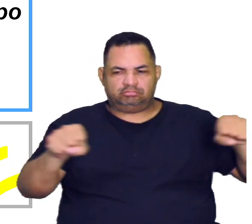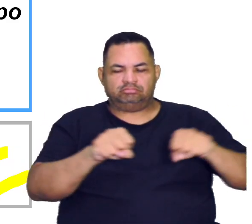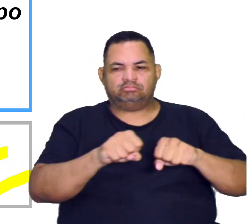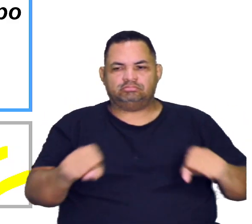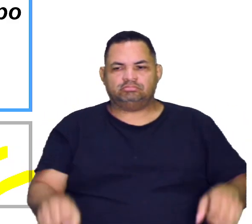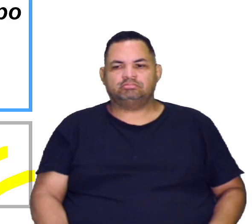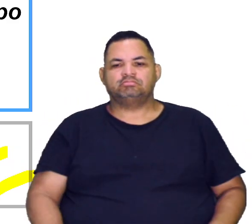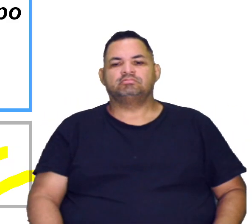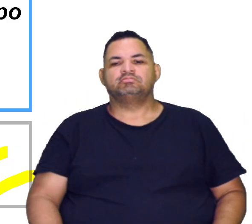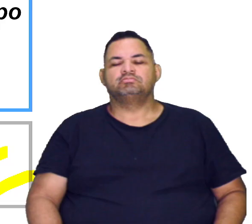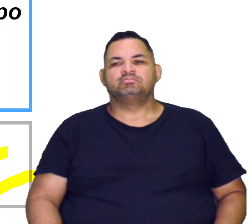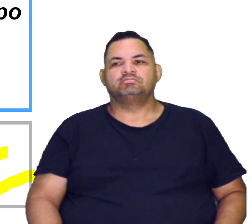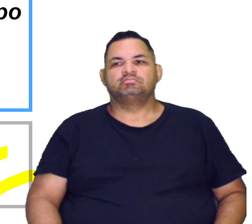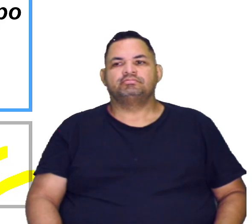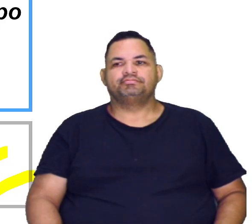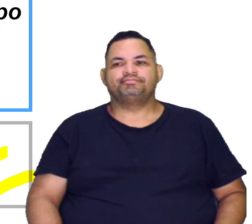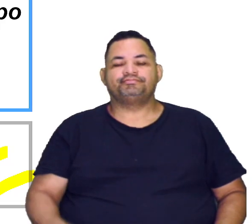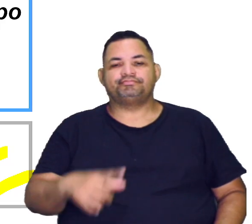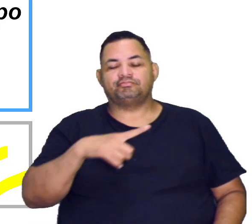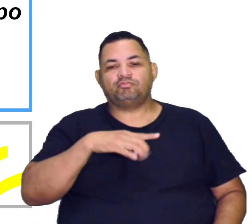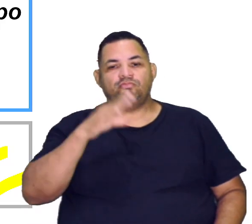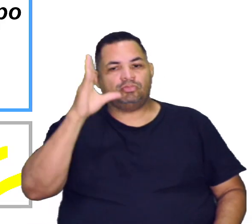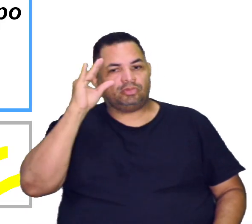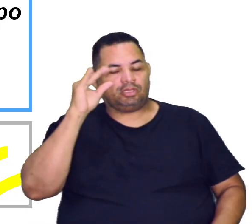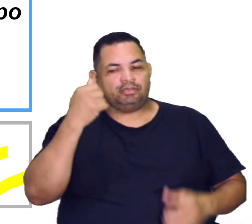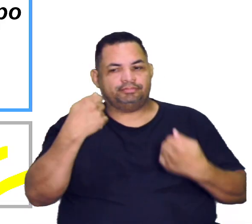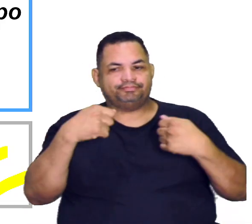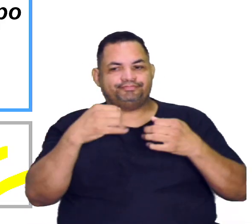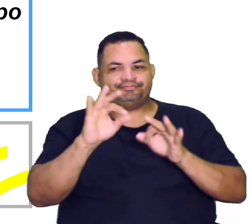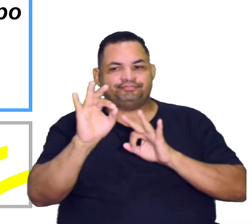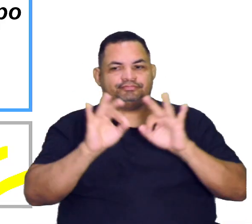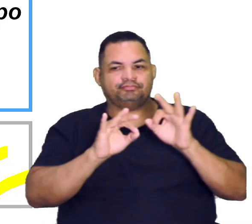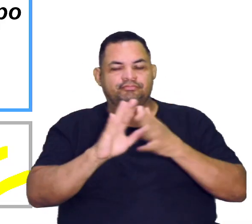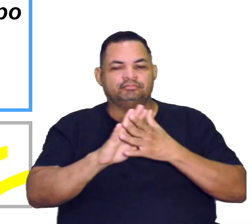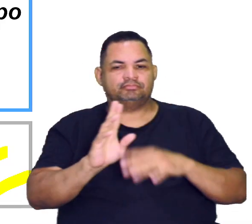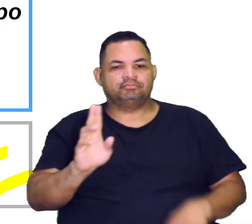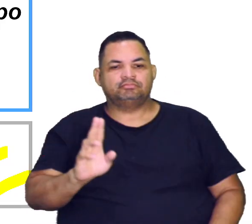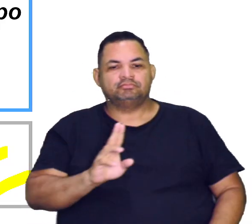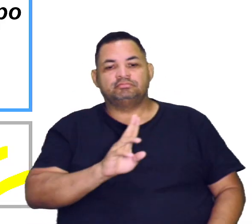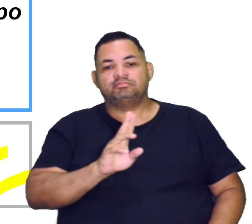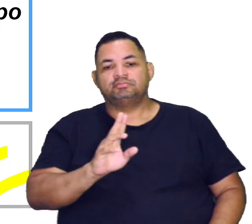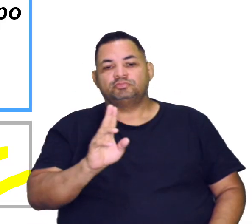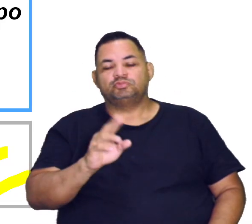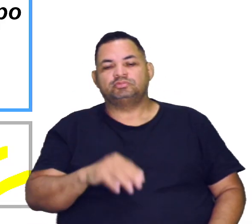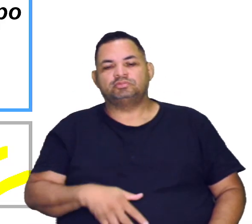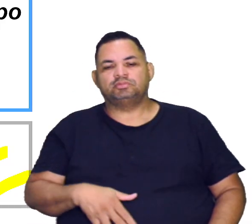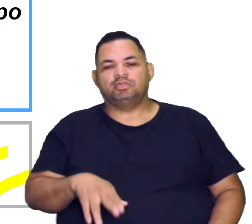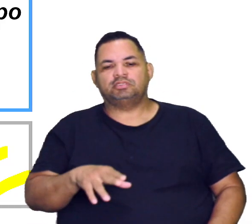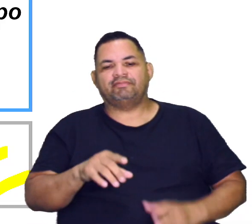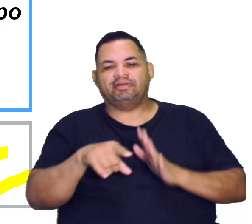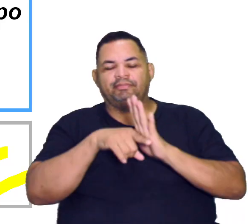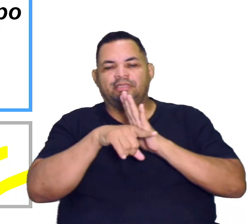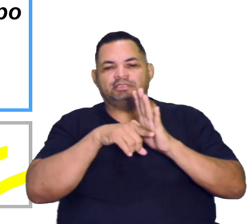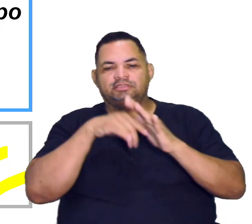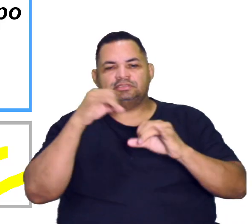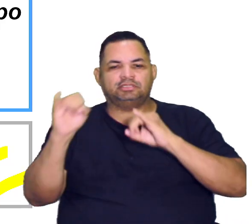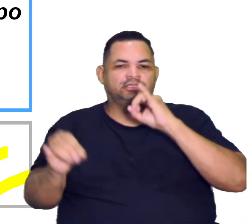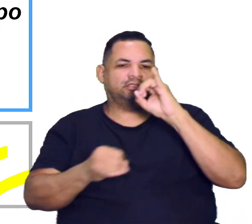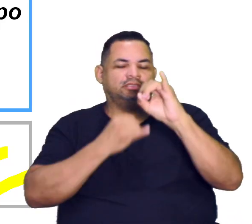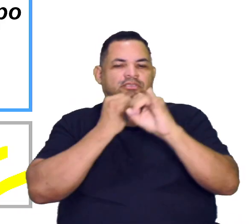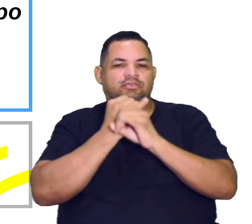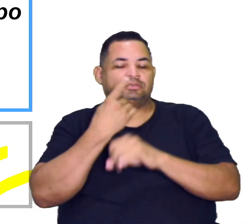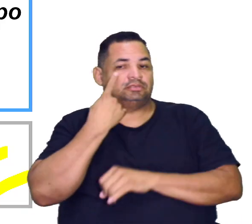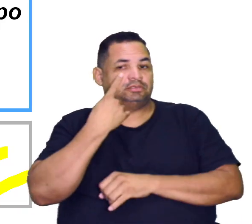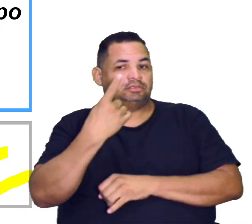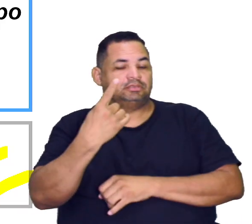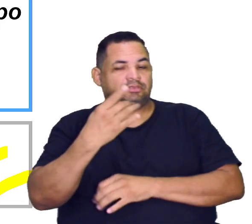resistência, tá? Se vocês tiverem uma curiosidade maior, vocês podem jogar esses nomes na internet e vocês vão ver as imagens específicas.